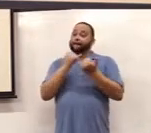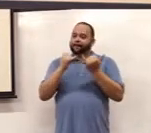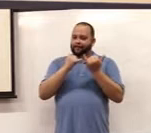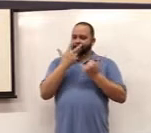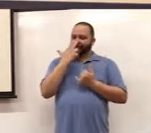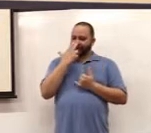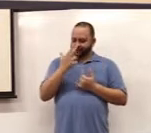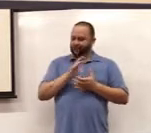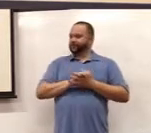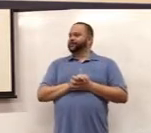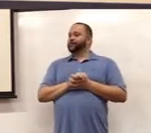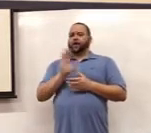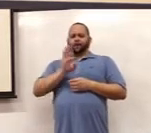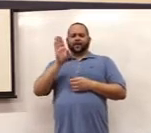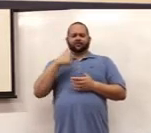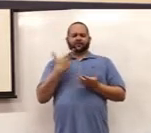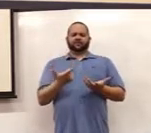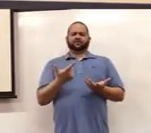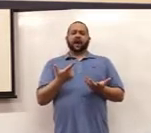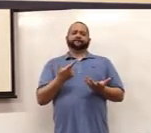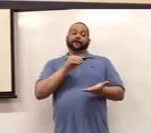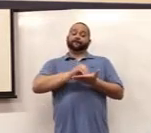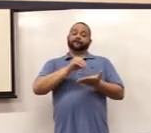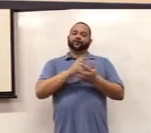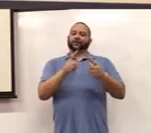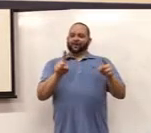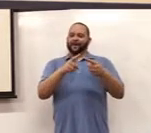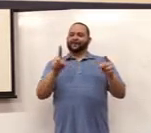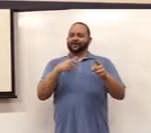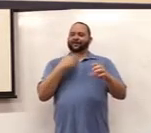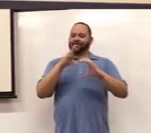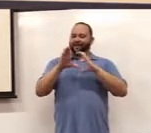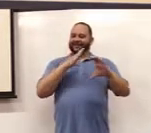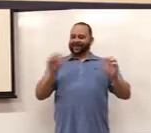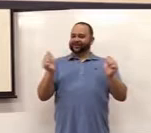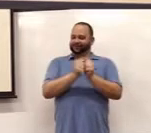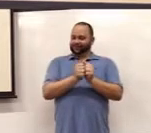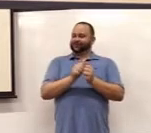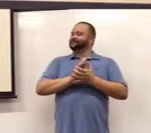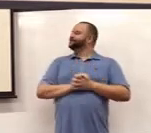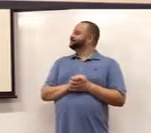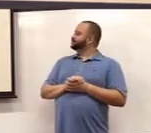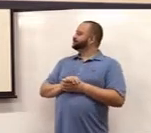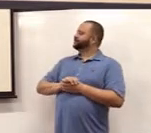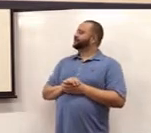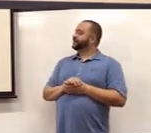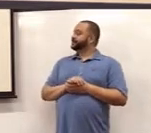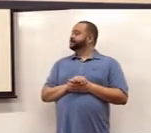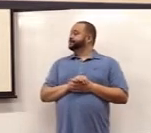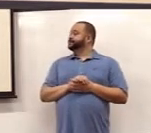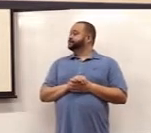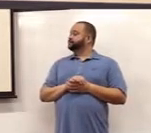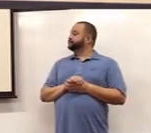bebida. O Beethoven então falou, posso cantar a música. Vou fazer a música para a gente cantar no bar, pronto, só. Não é bem